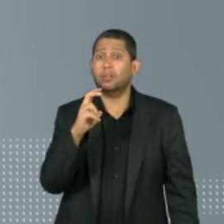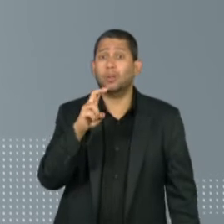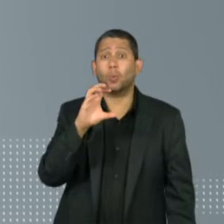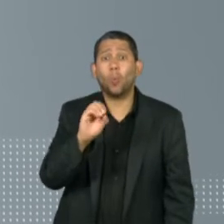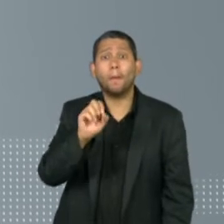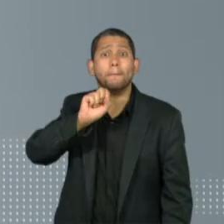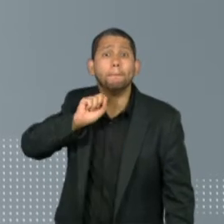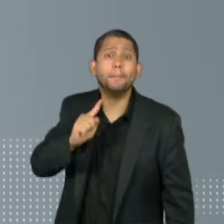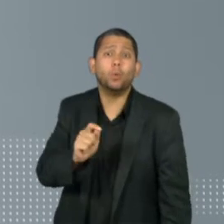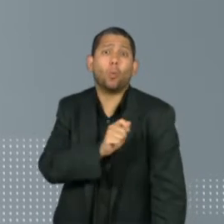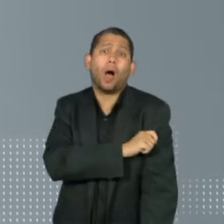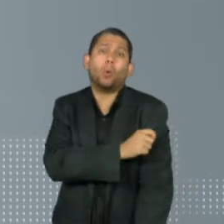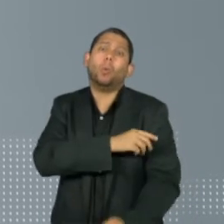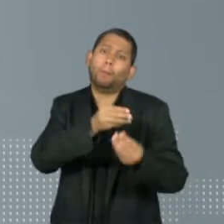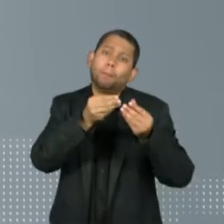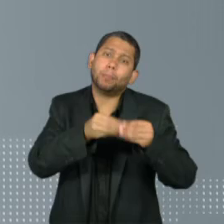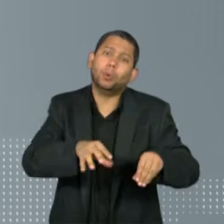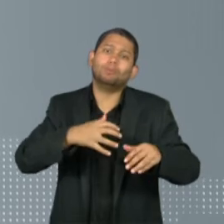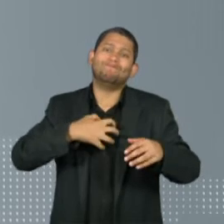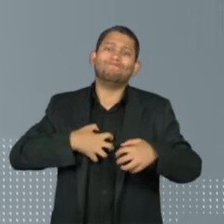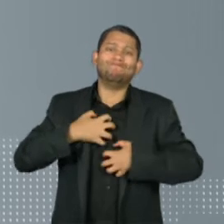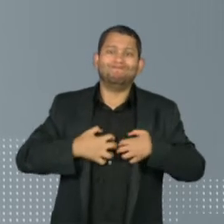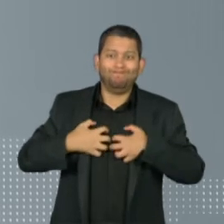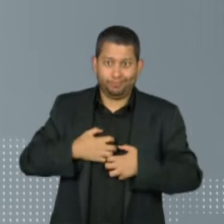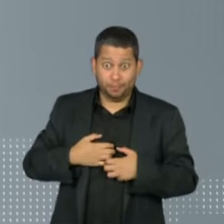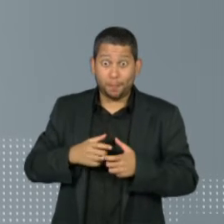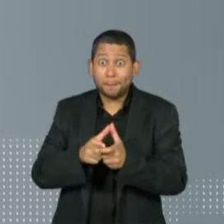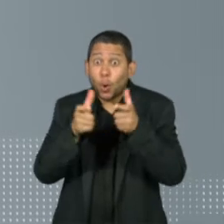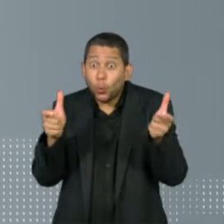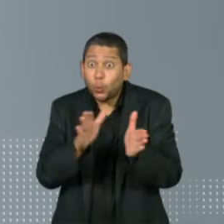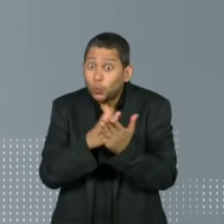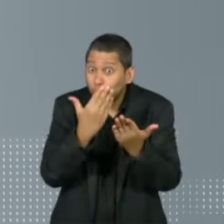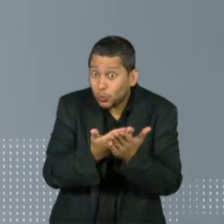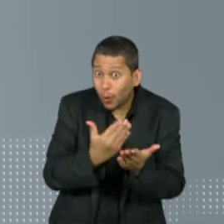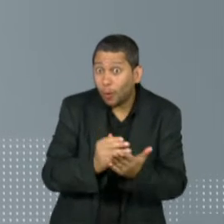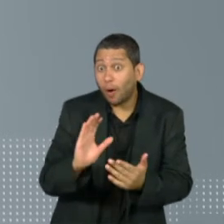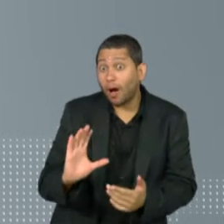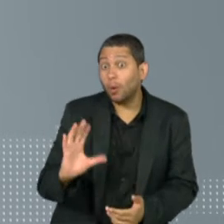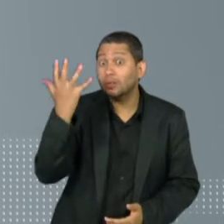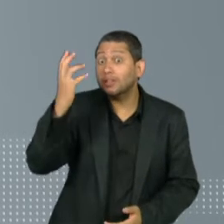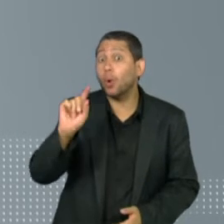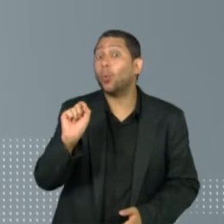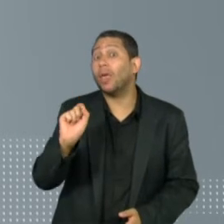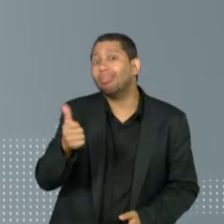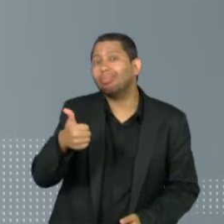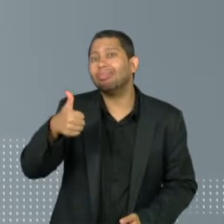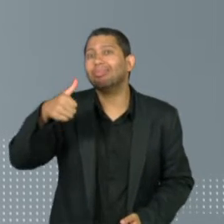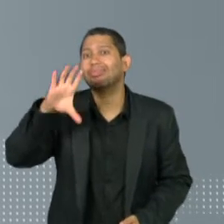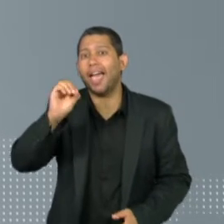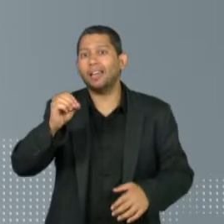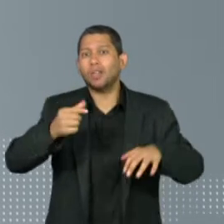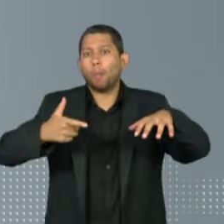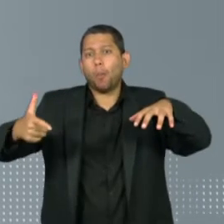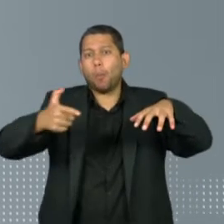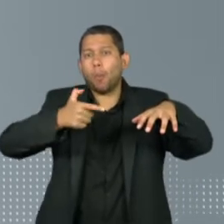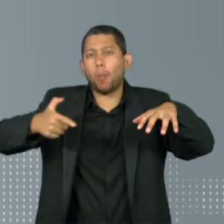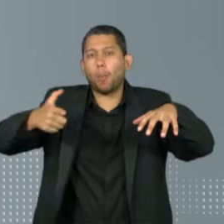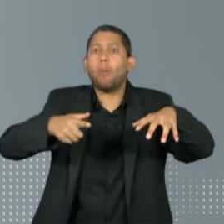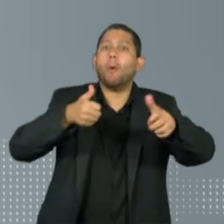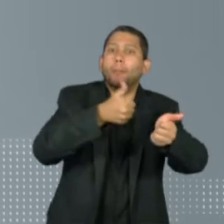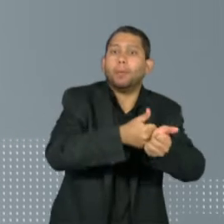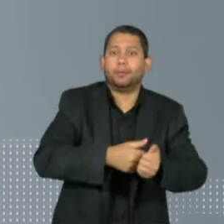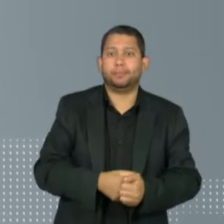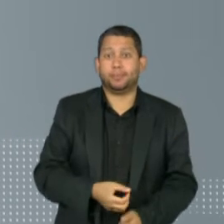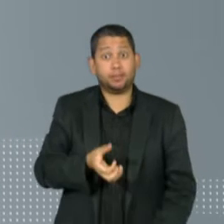mil estudantes. A maior parte das escolas teve até 10 episódios violentos nesse ano. 61%